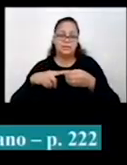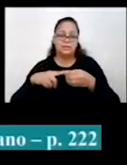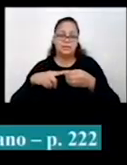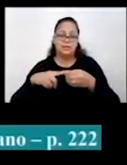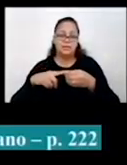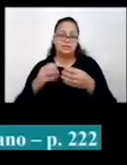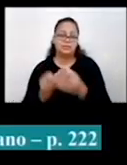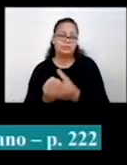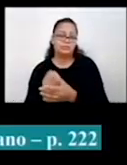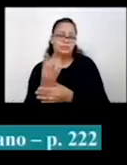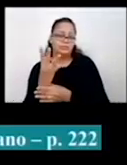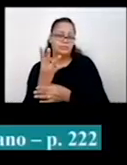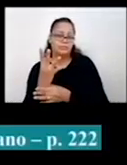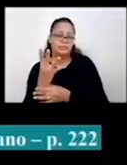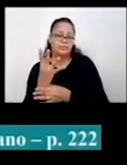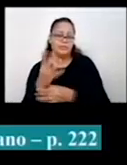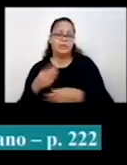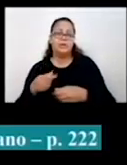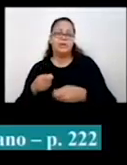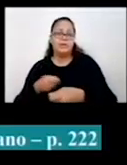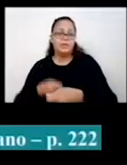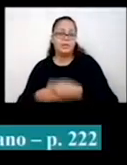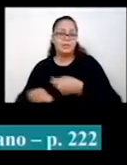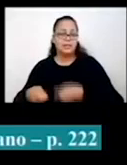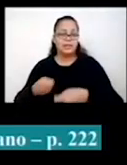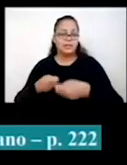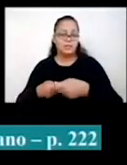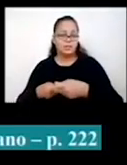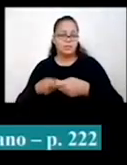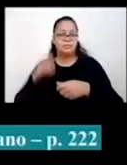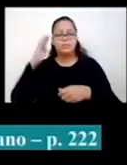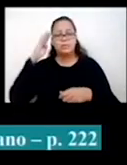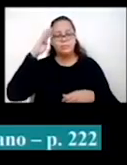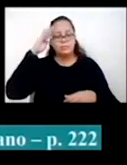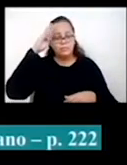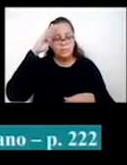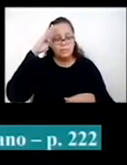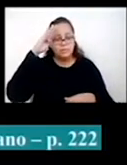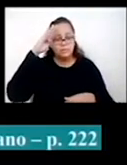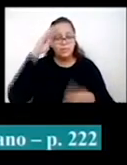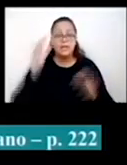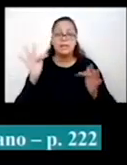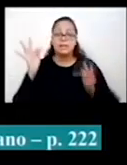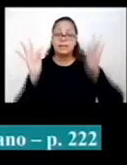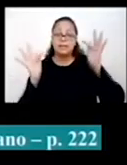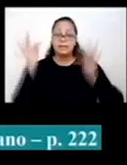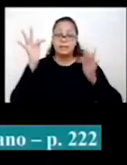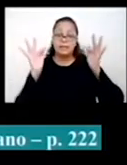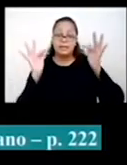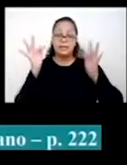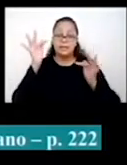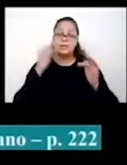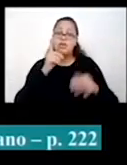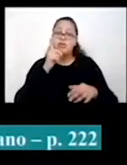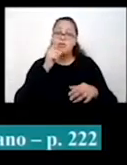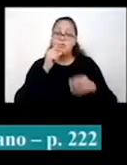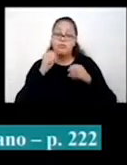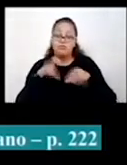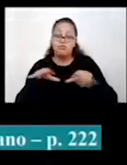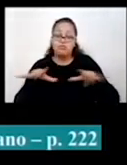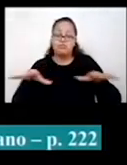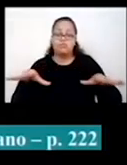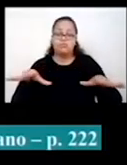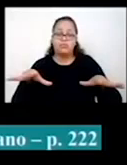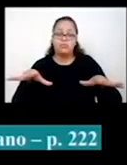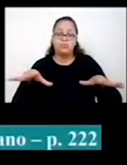aparecido aí com um destaque maior nos últimos anos na economia, principalmente em razão do emprego da tecnologia da irrigação nessas